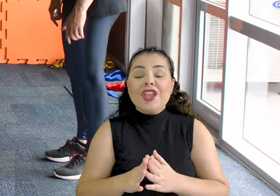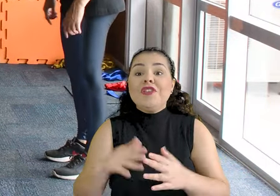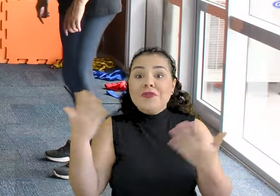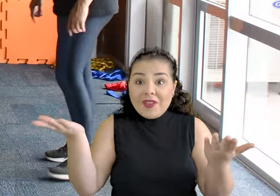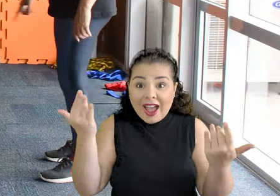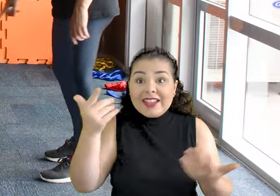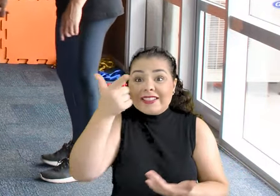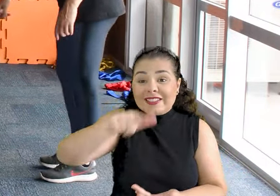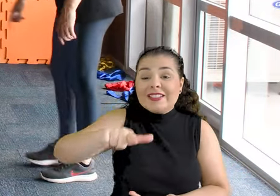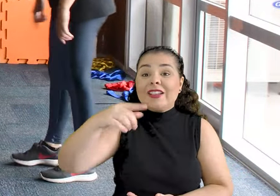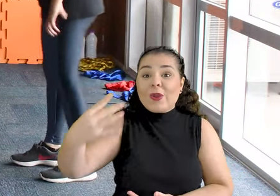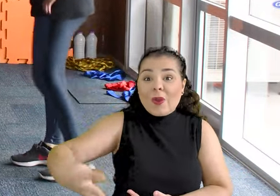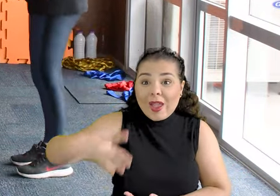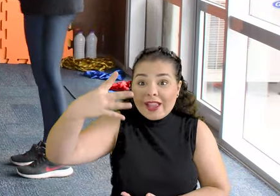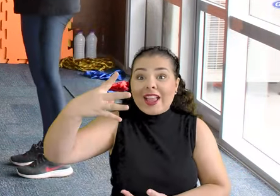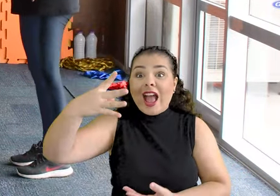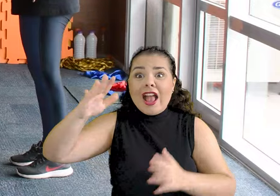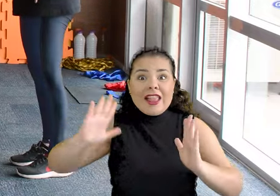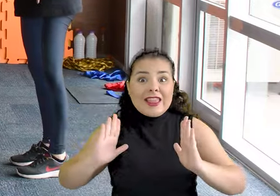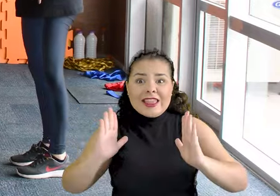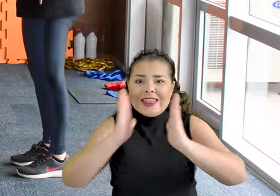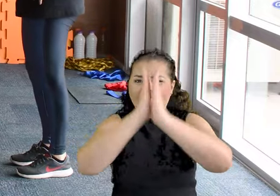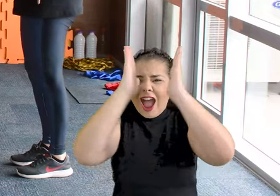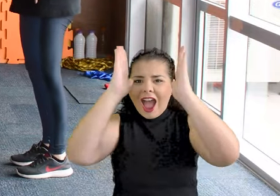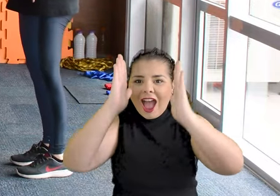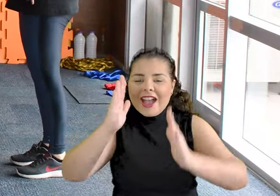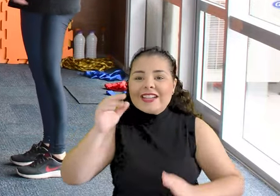Ferete. Mais pertinho da bola, né?